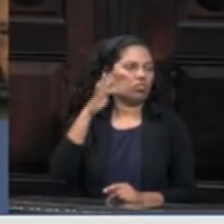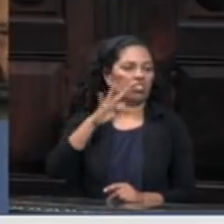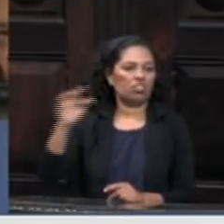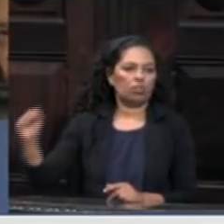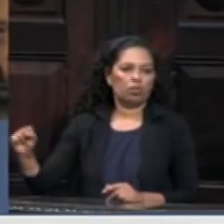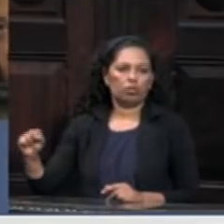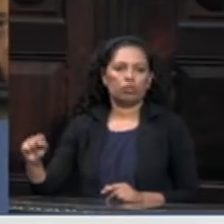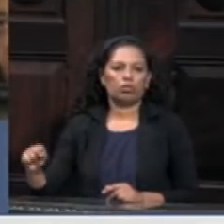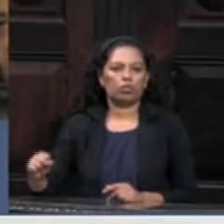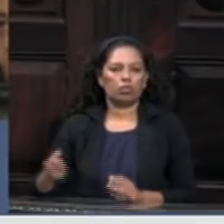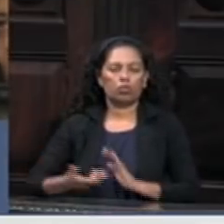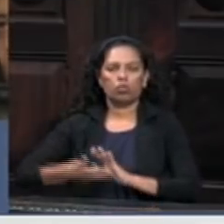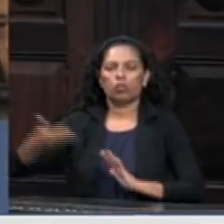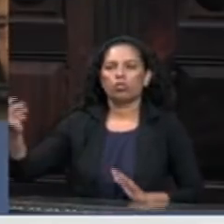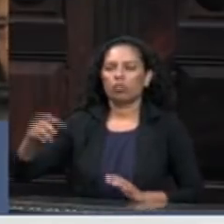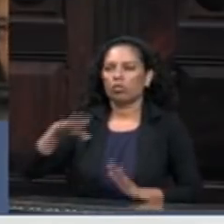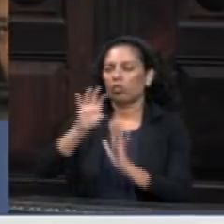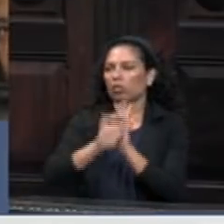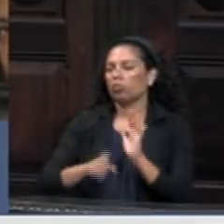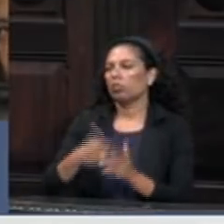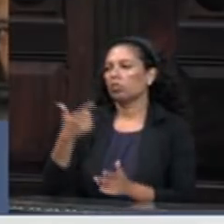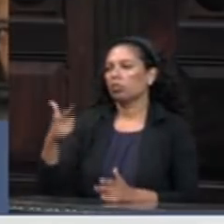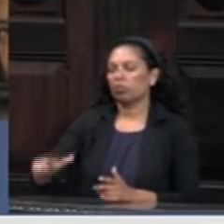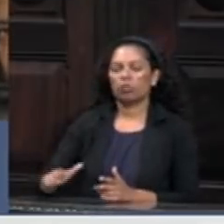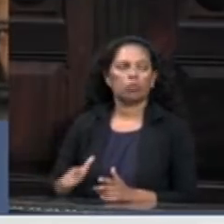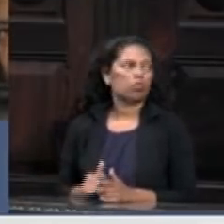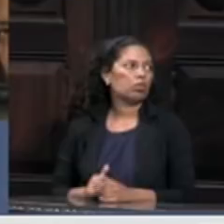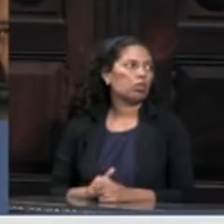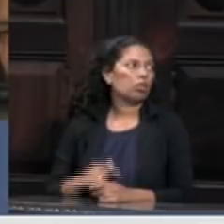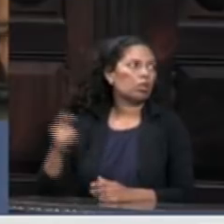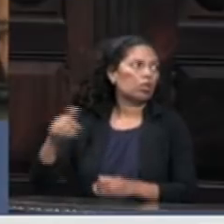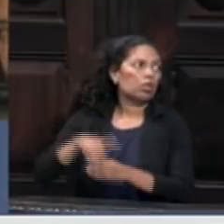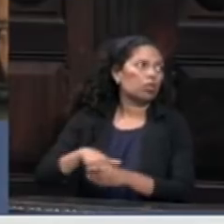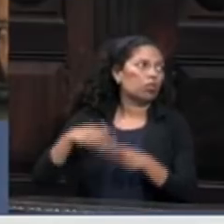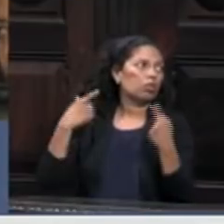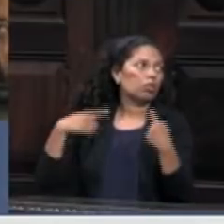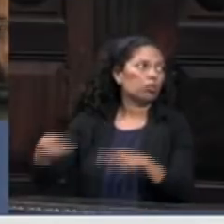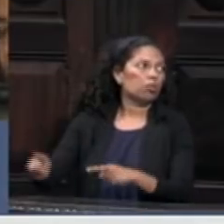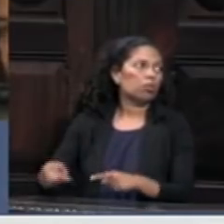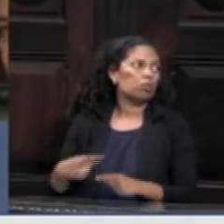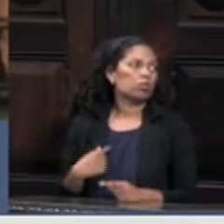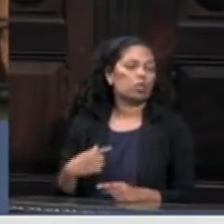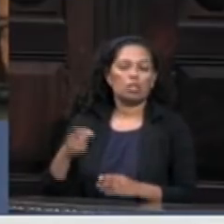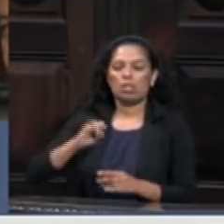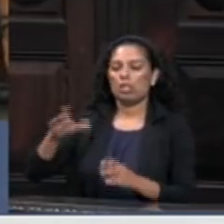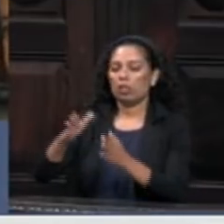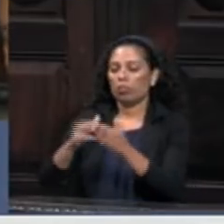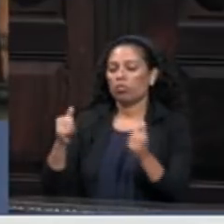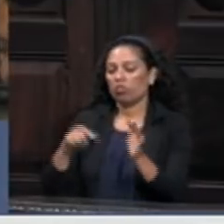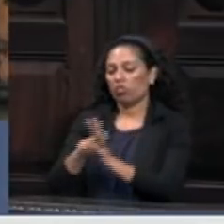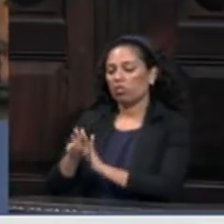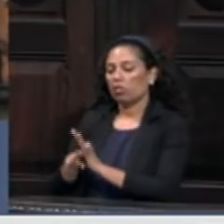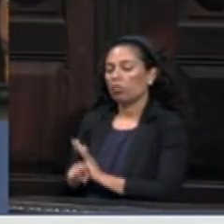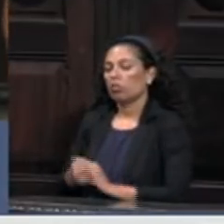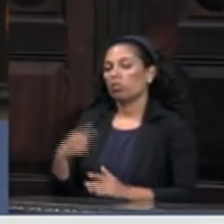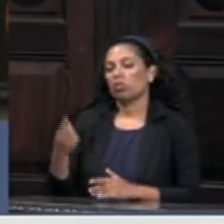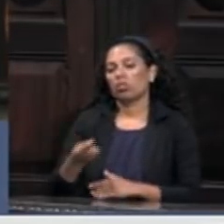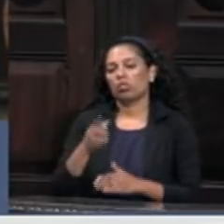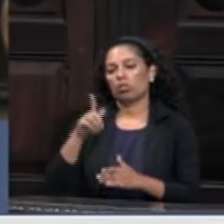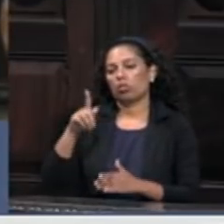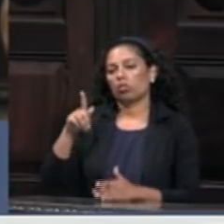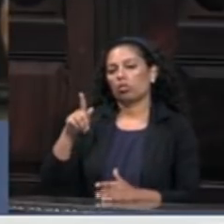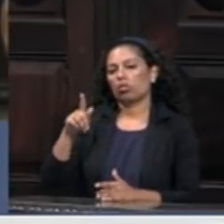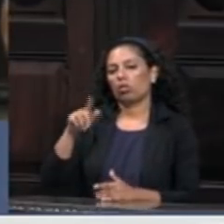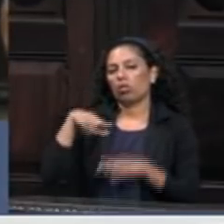mão. Ele conseguindo o voto contrário, que aí eu faço, se pedir verificação, aí não vai avançar nada. Senhor presidente. Senhor